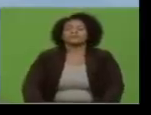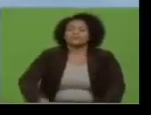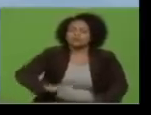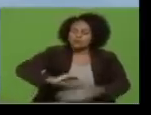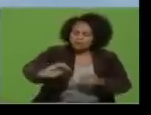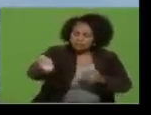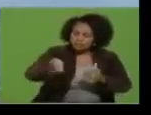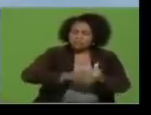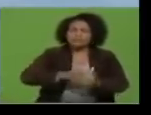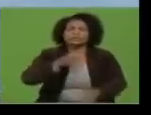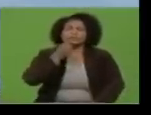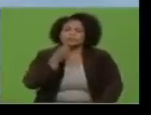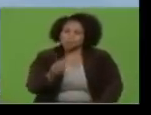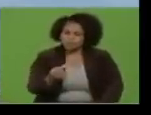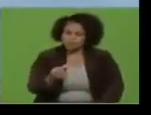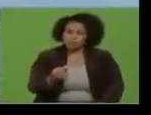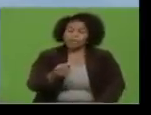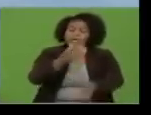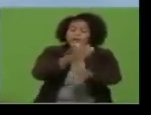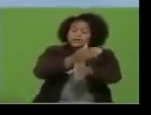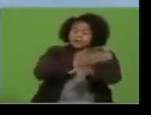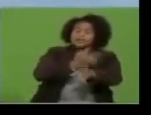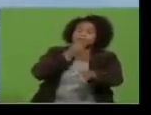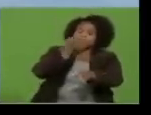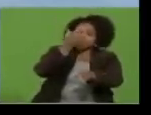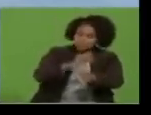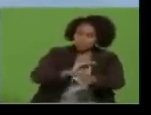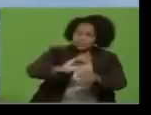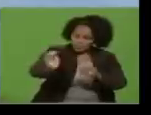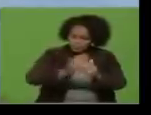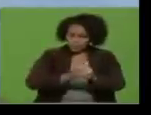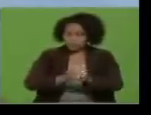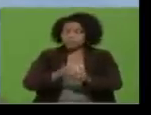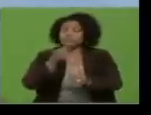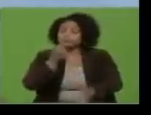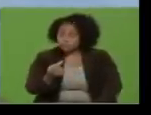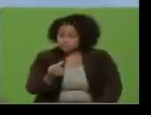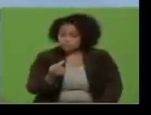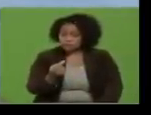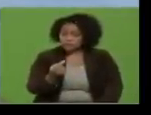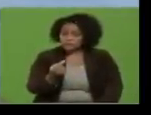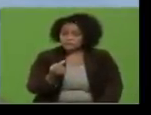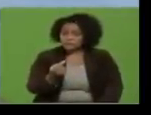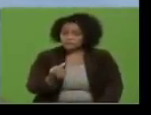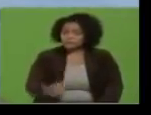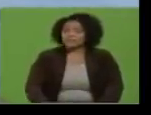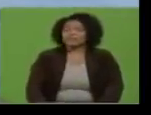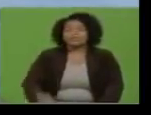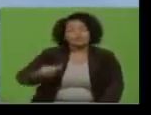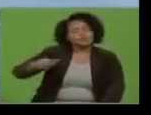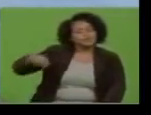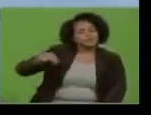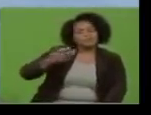reafirmando o que já disse. Não podemos nem queremos avançar sem ouvir